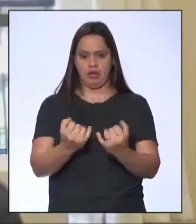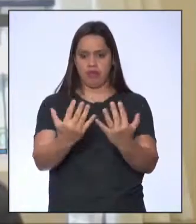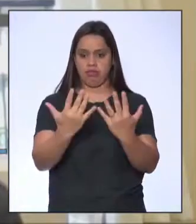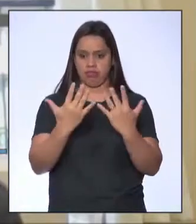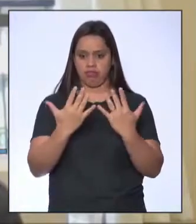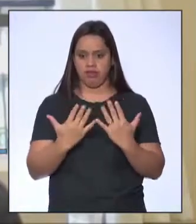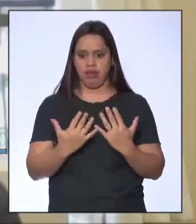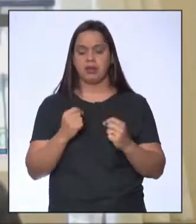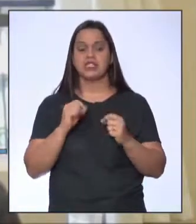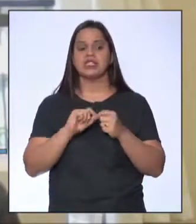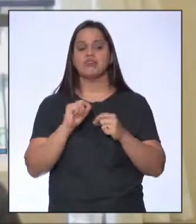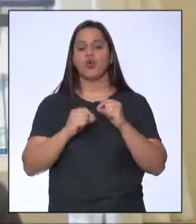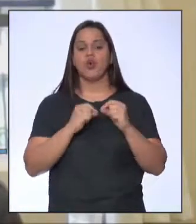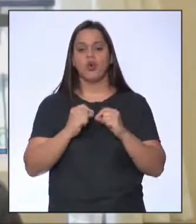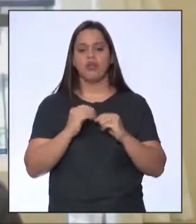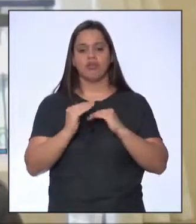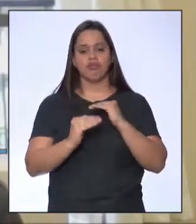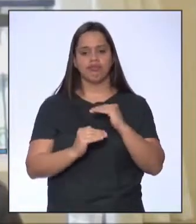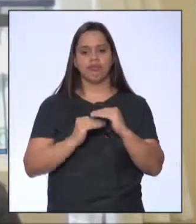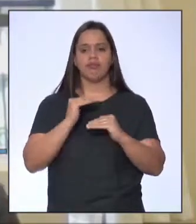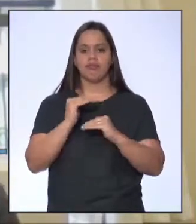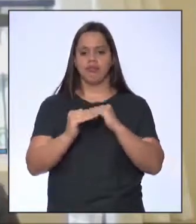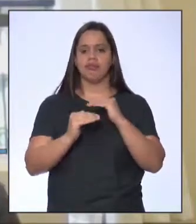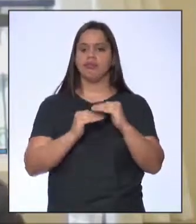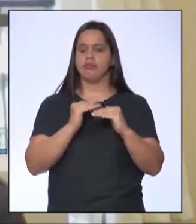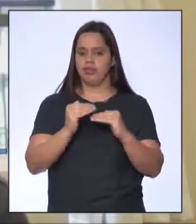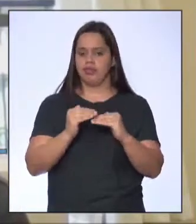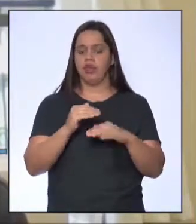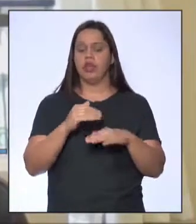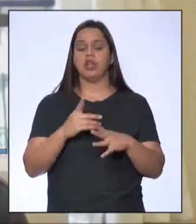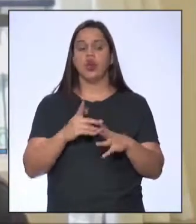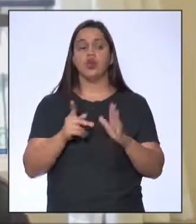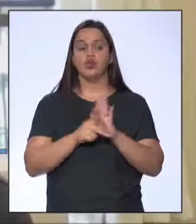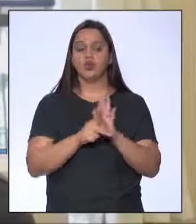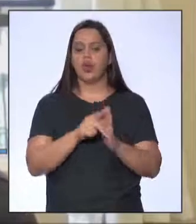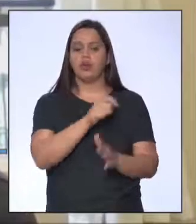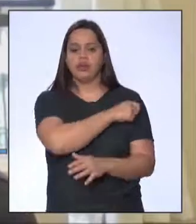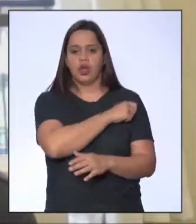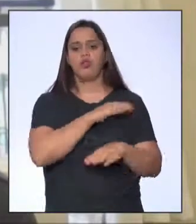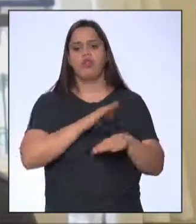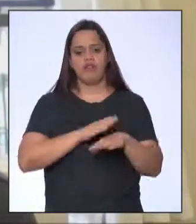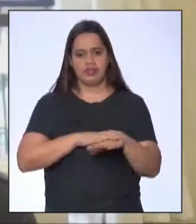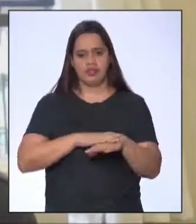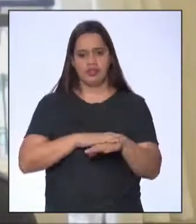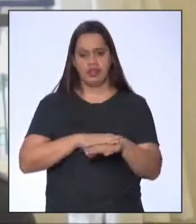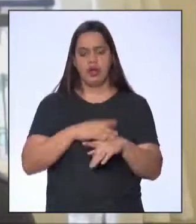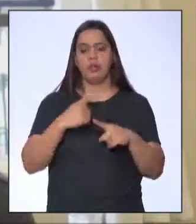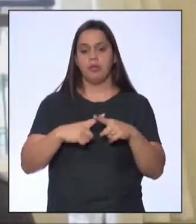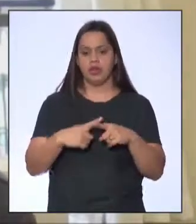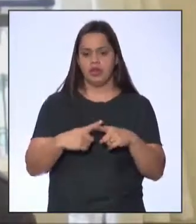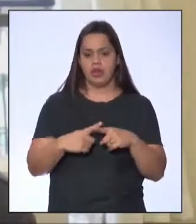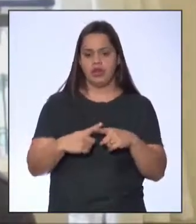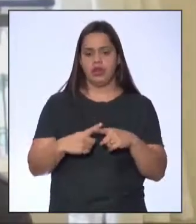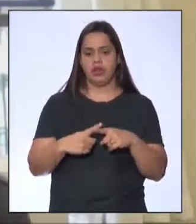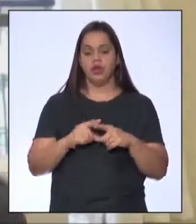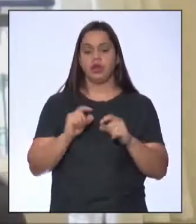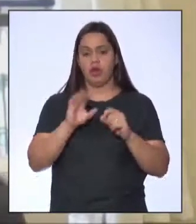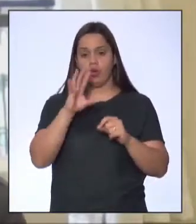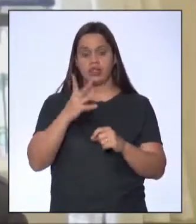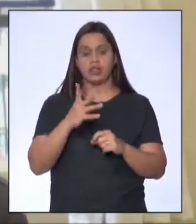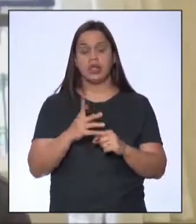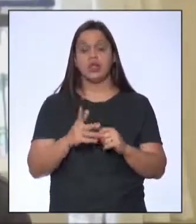os próprios alunos de acolhimento aqui vão fazer esse trabalho, porque, assim, pode esperar que o resultado venha dos próprios